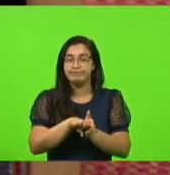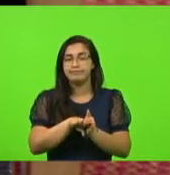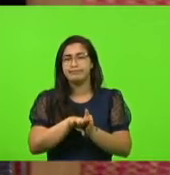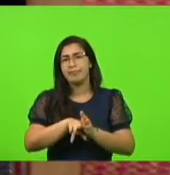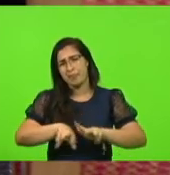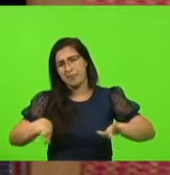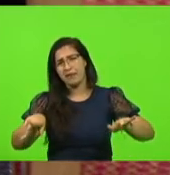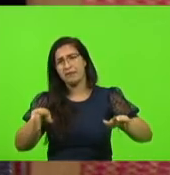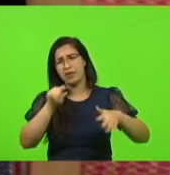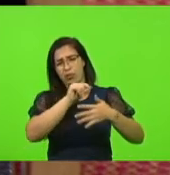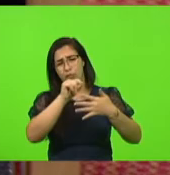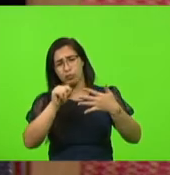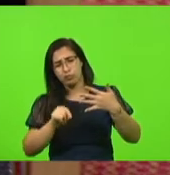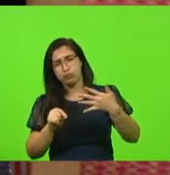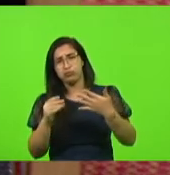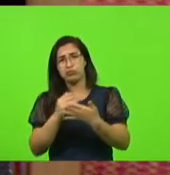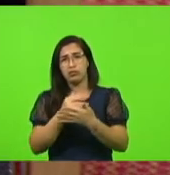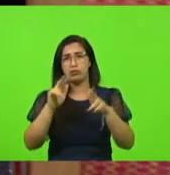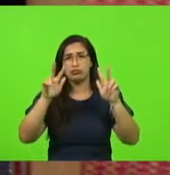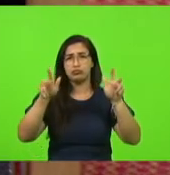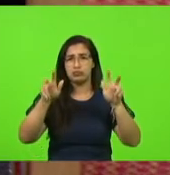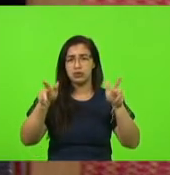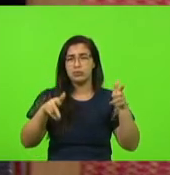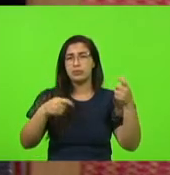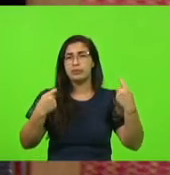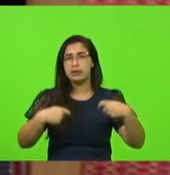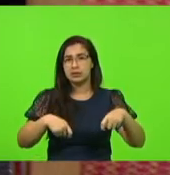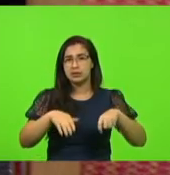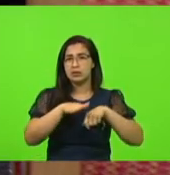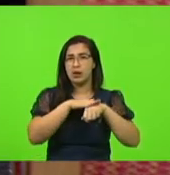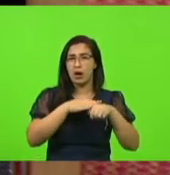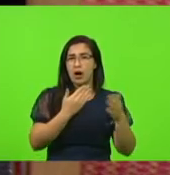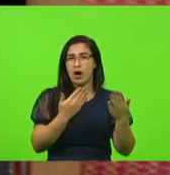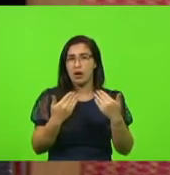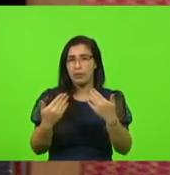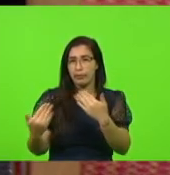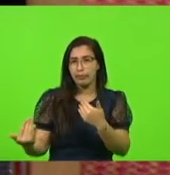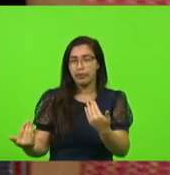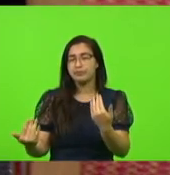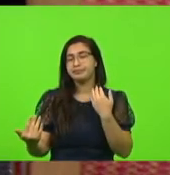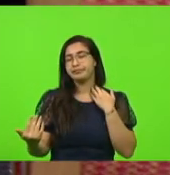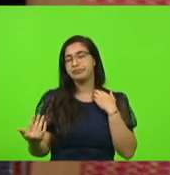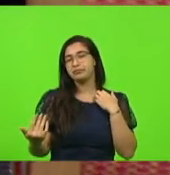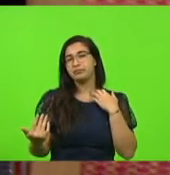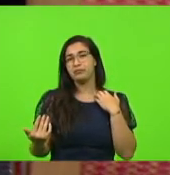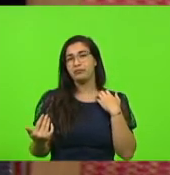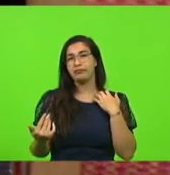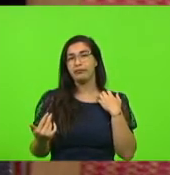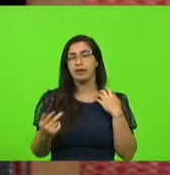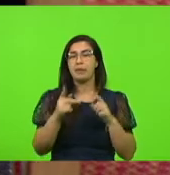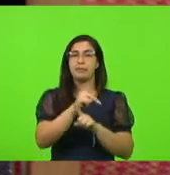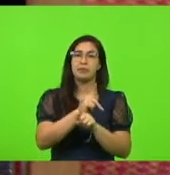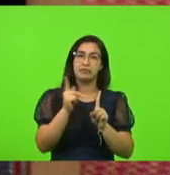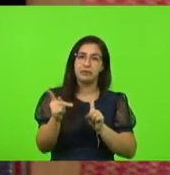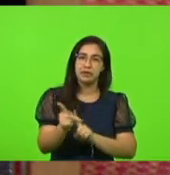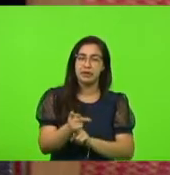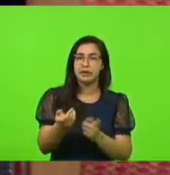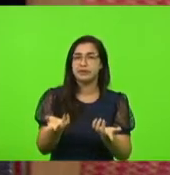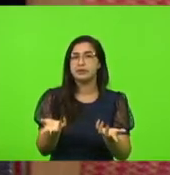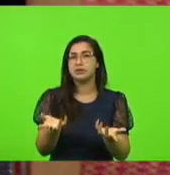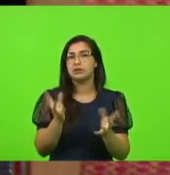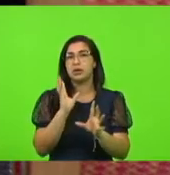que precisam voltar a ser debatidas, a própria questão da previdência, a integralidade